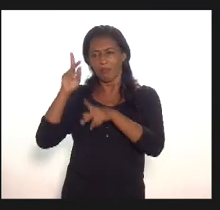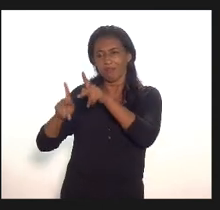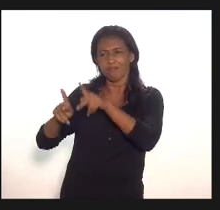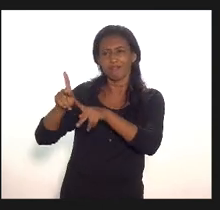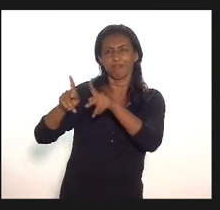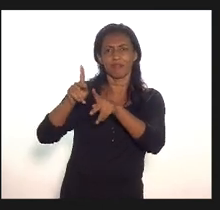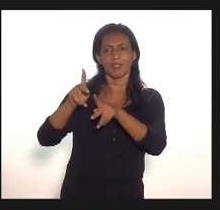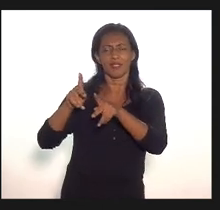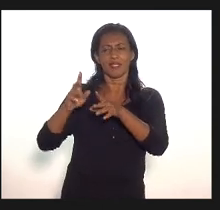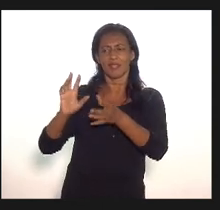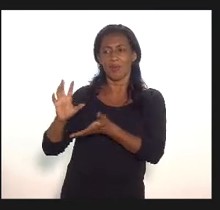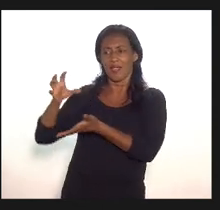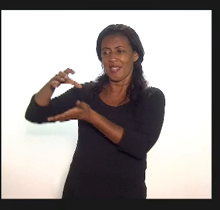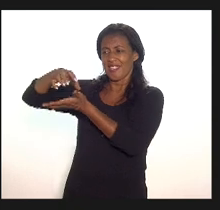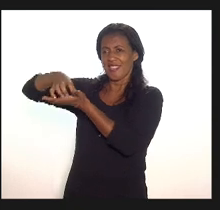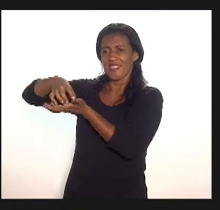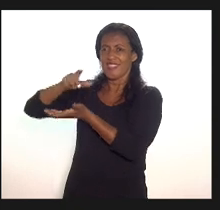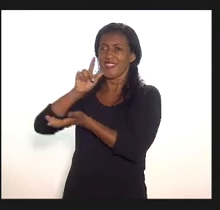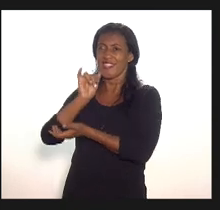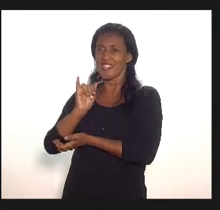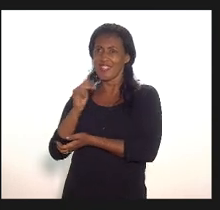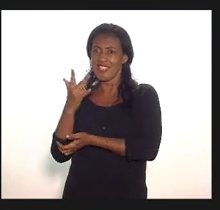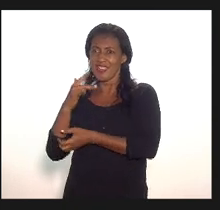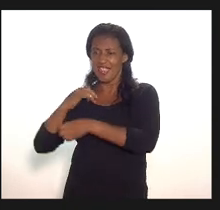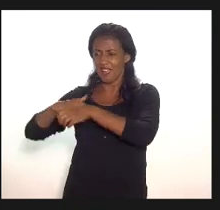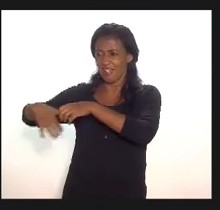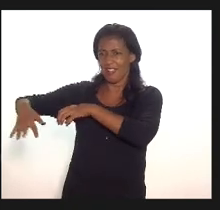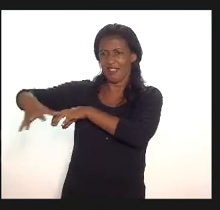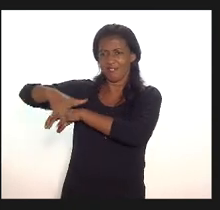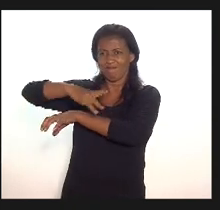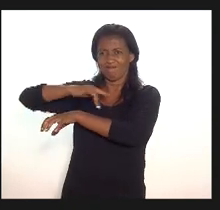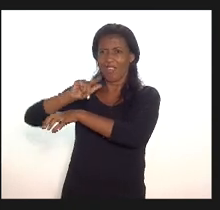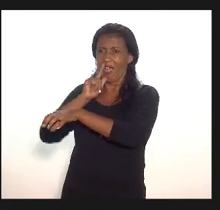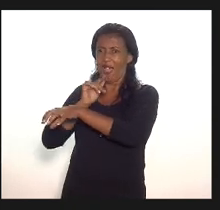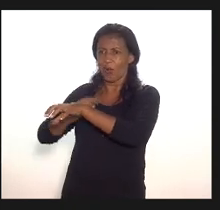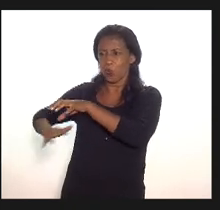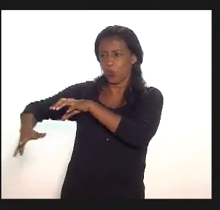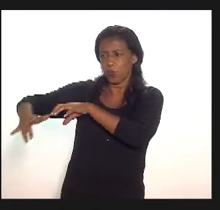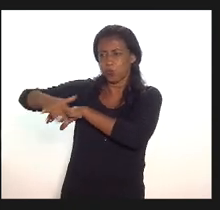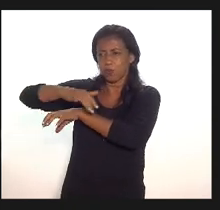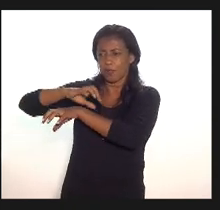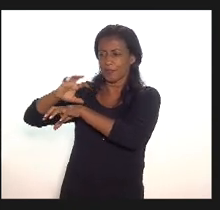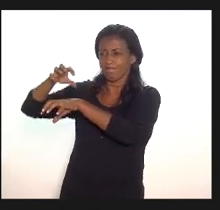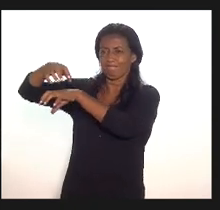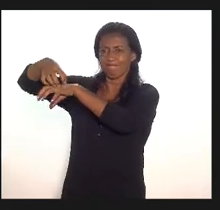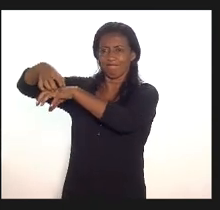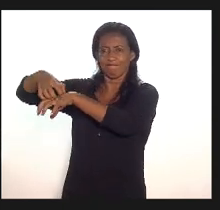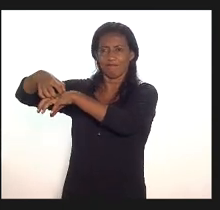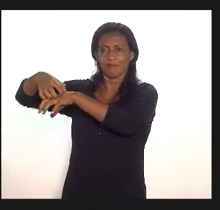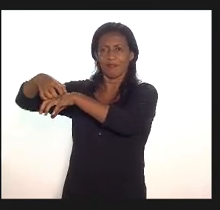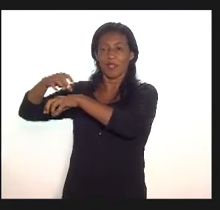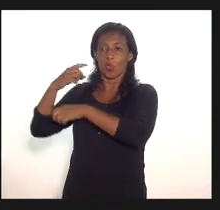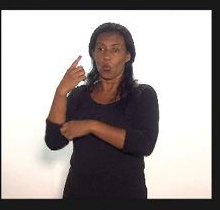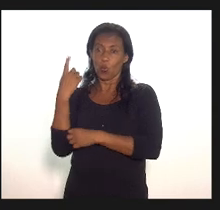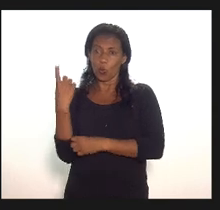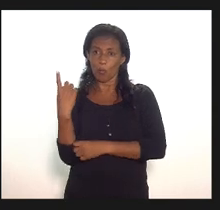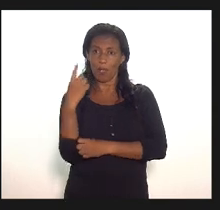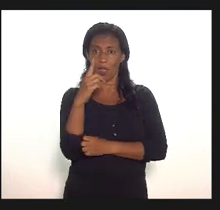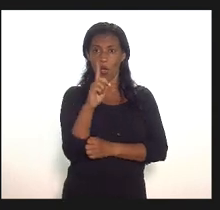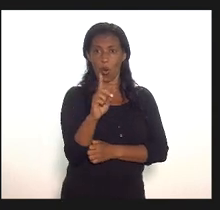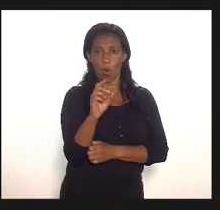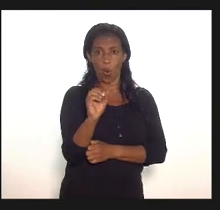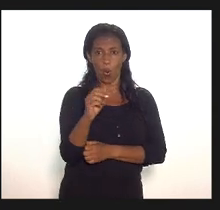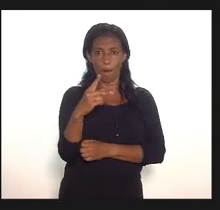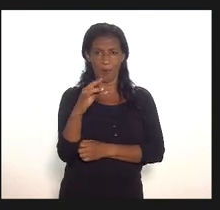residente em ilhas. Nós temos uma característica de que não apenas uma única operadora atende